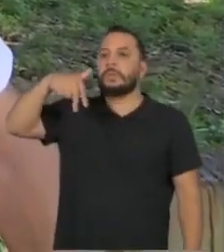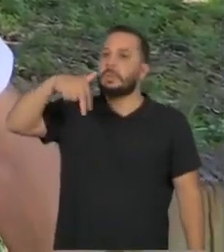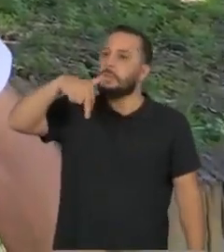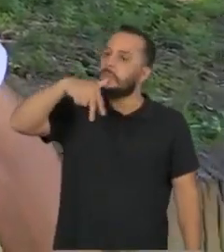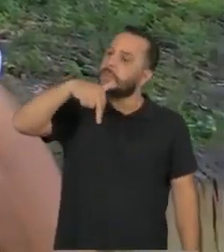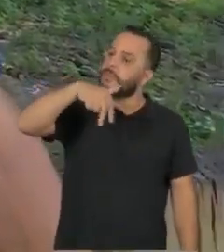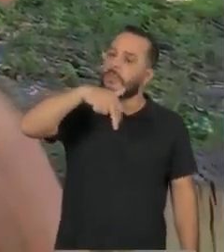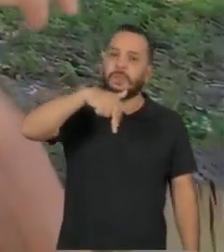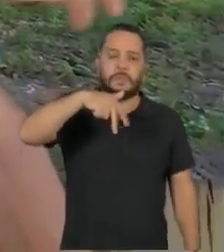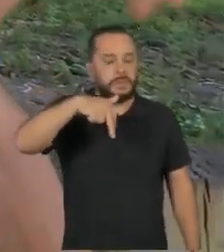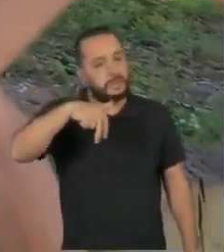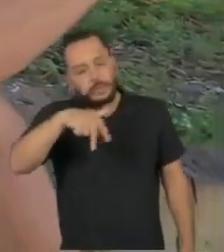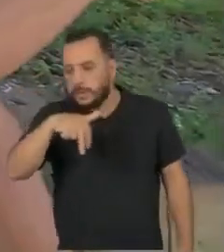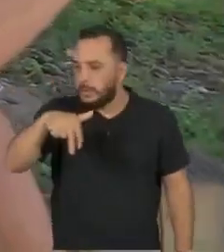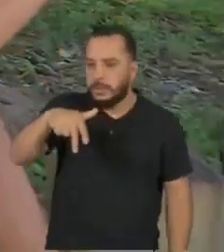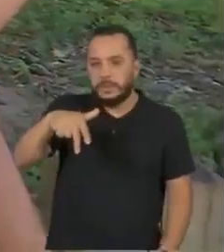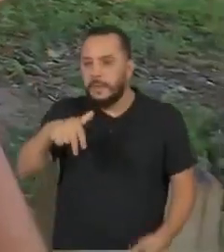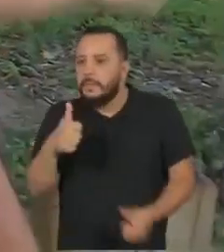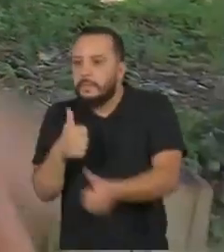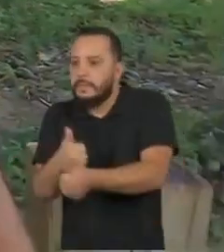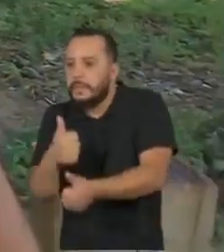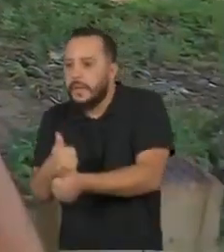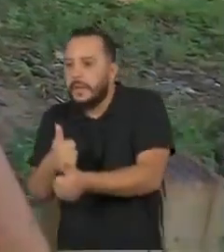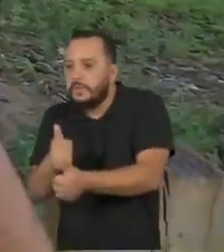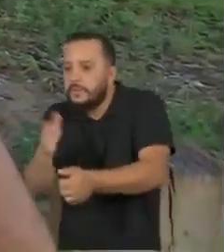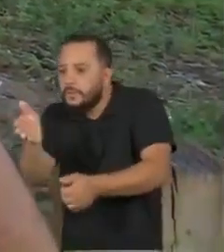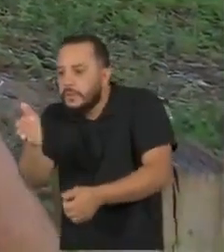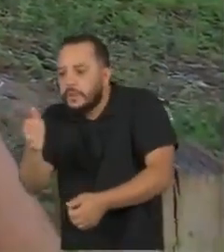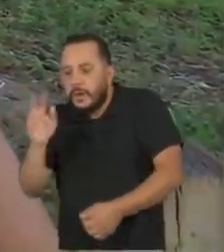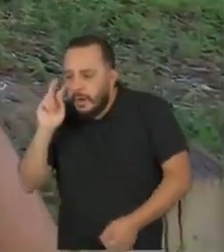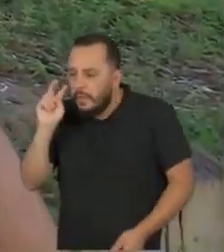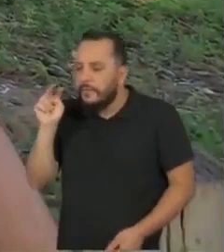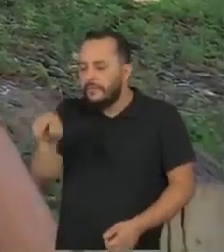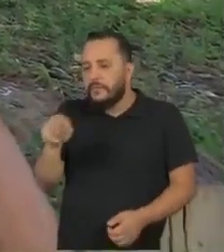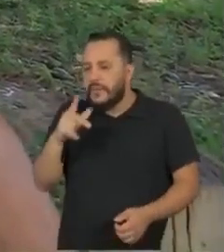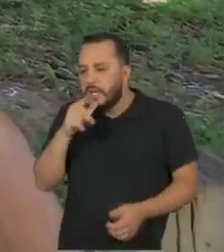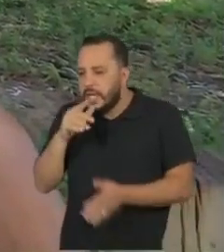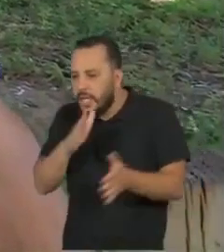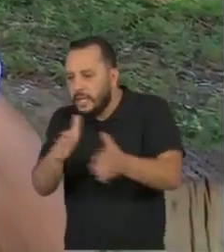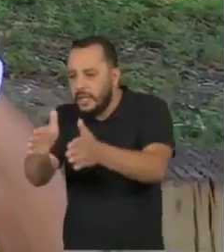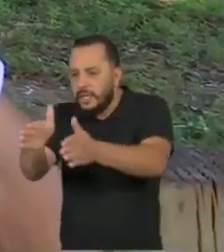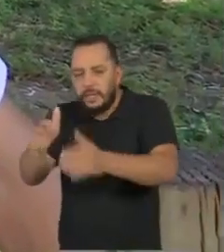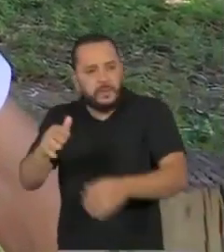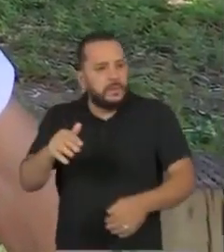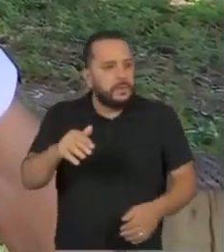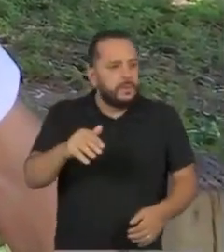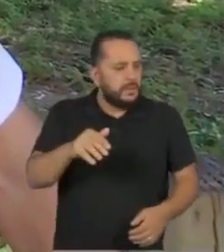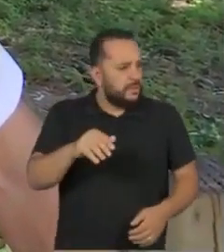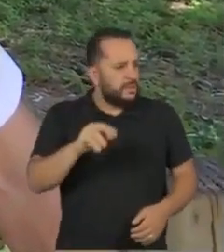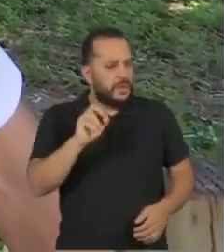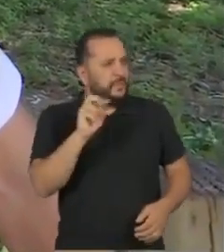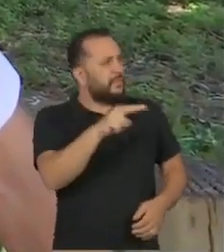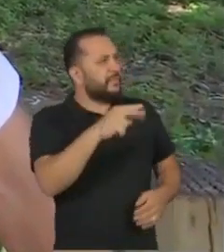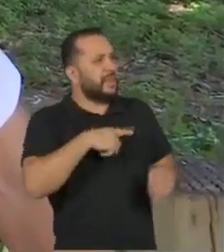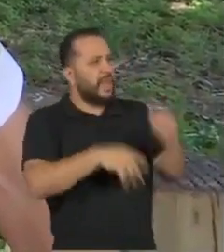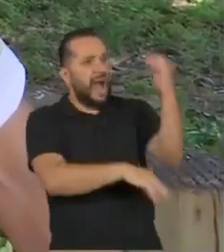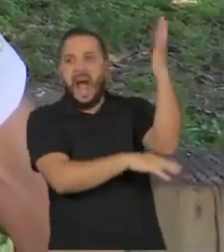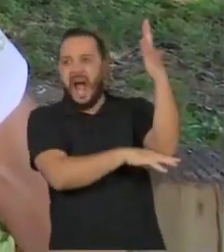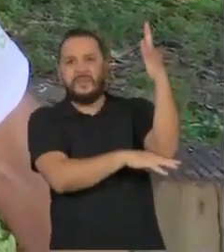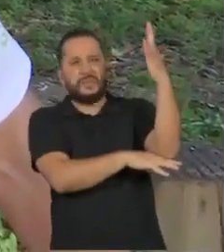eu cheguei uns 50, como daqui, que não é aquela coisa ali. Quando eu cheguei como daqui ali, a zaca foi embora, eu fiquei, a terra